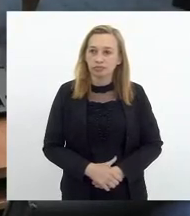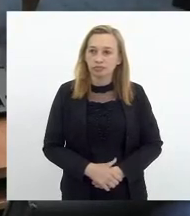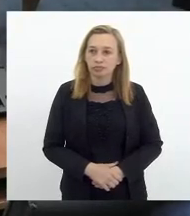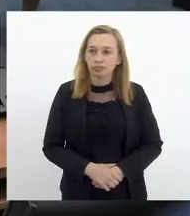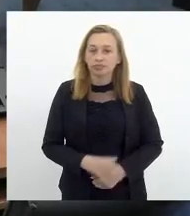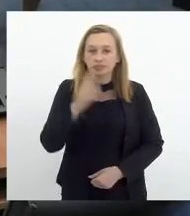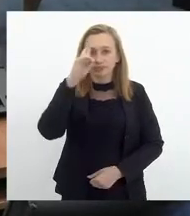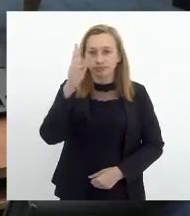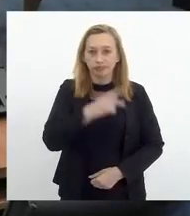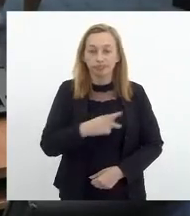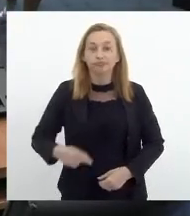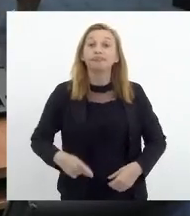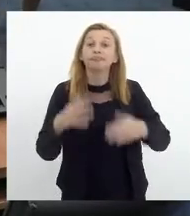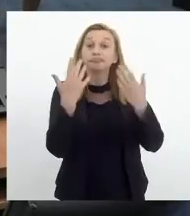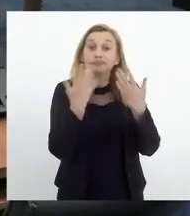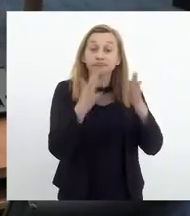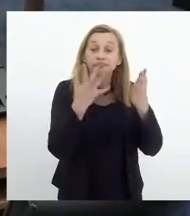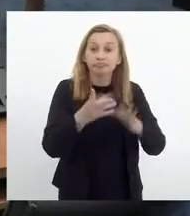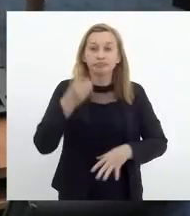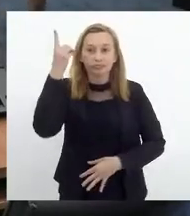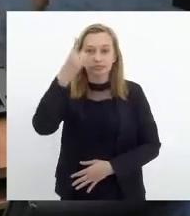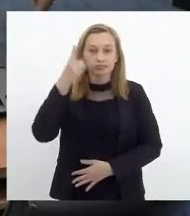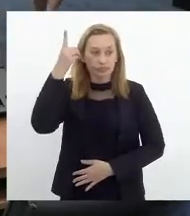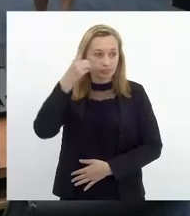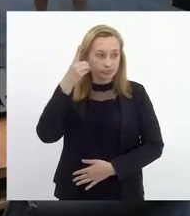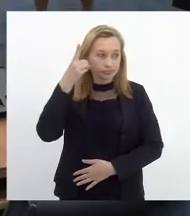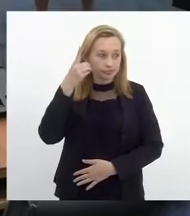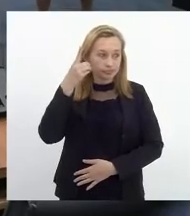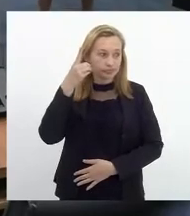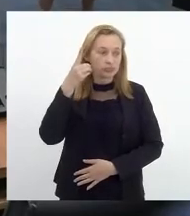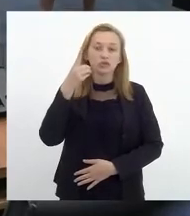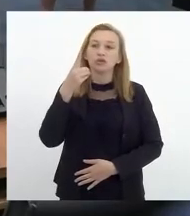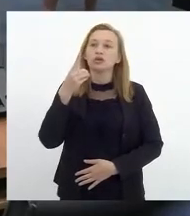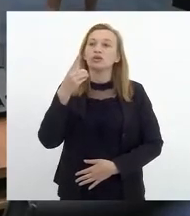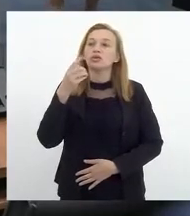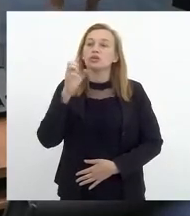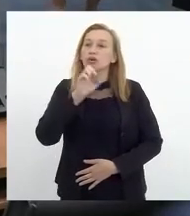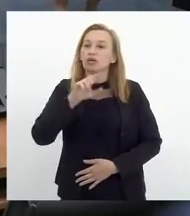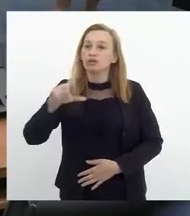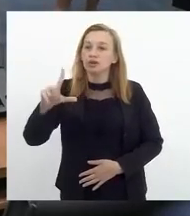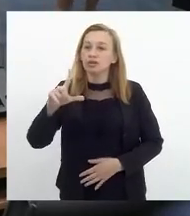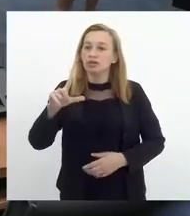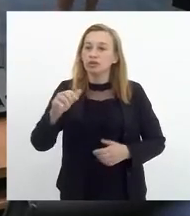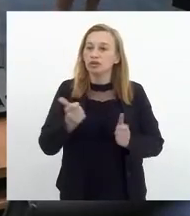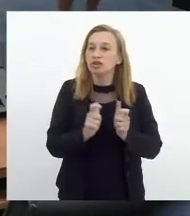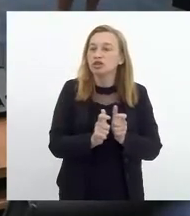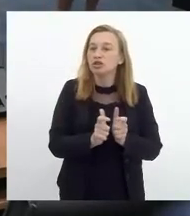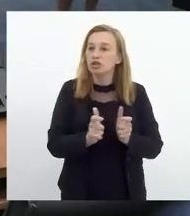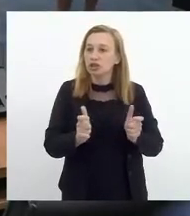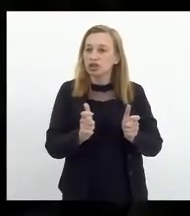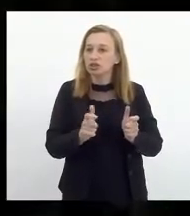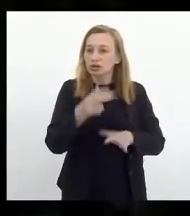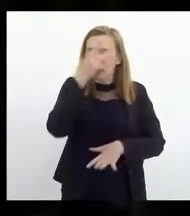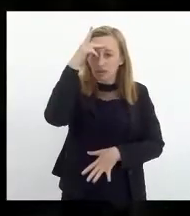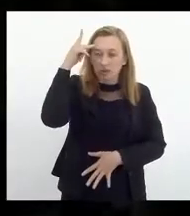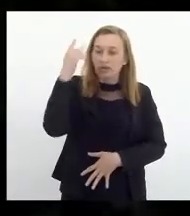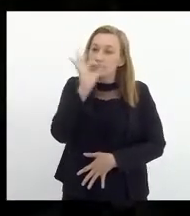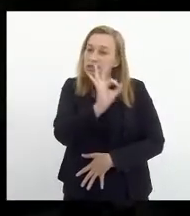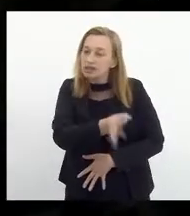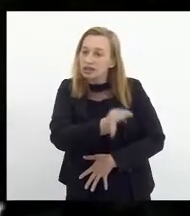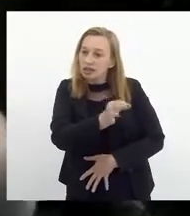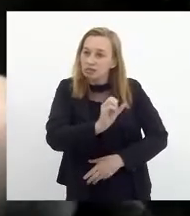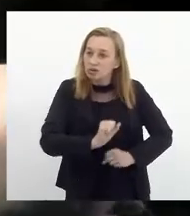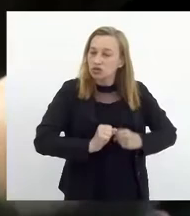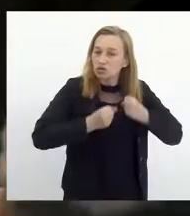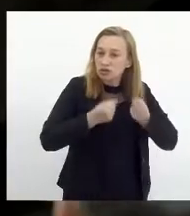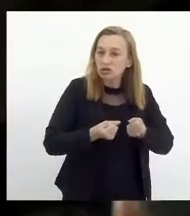Senhor presidente, parabenizar o deputado Coronel Salema, que enche a galeria dessa casa com pessoas que efetivamente estão buscando